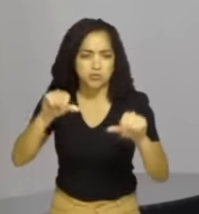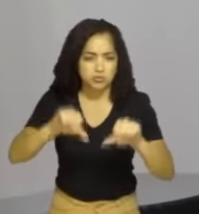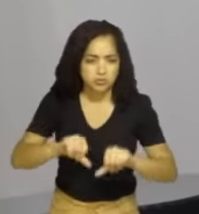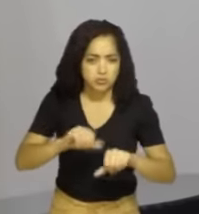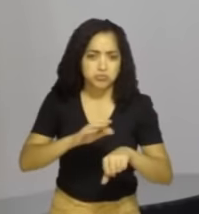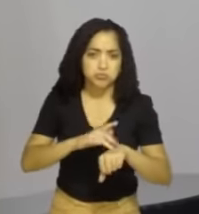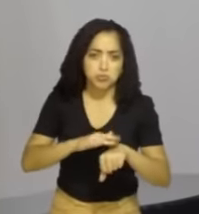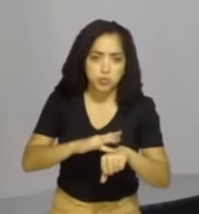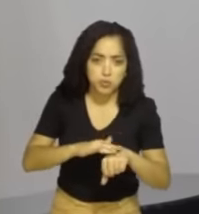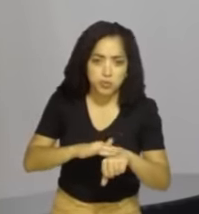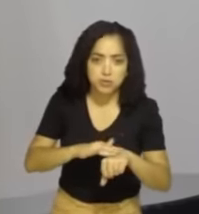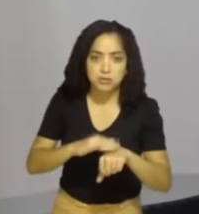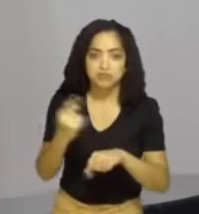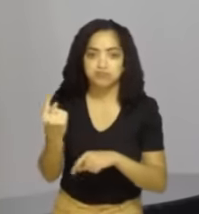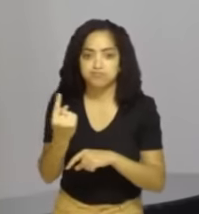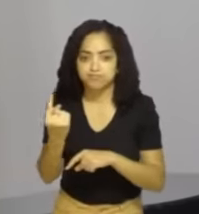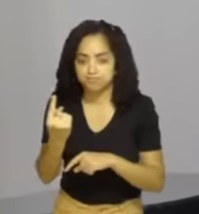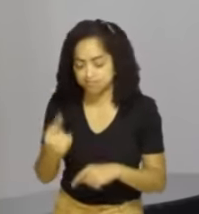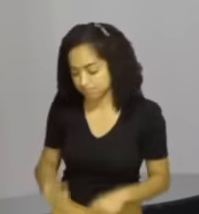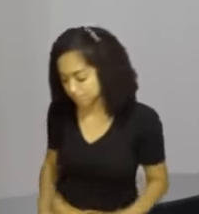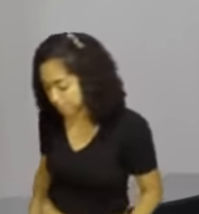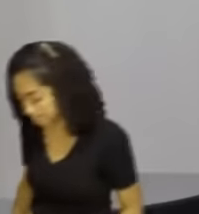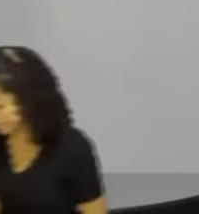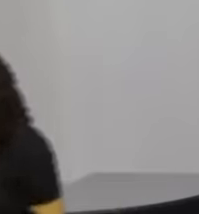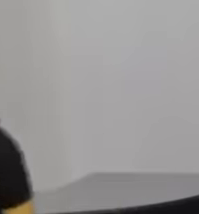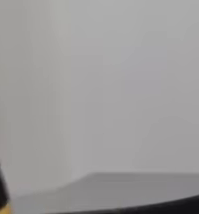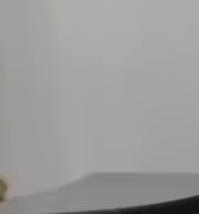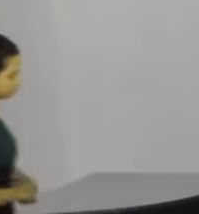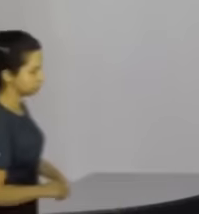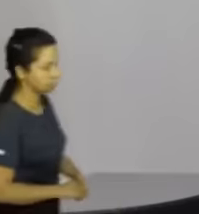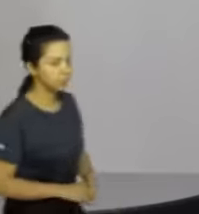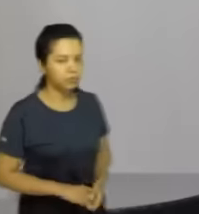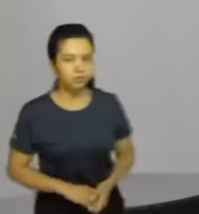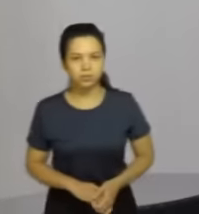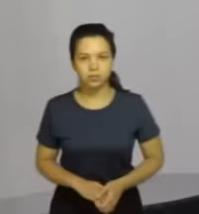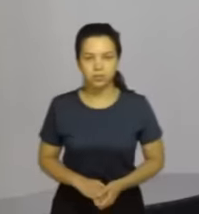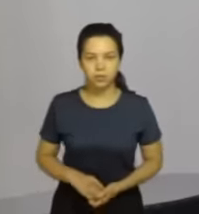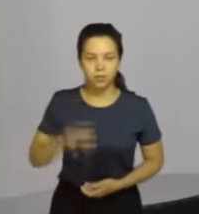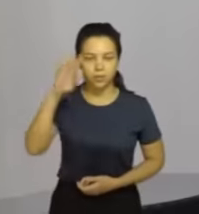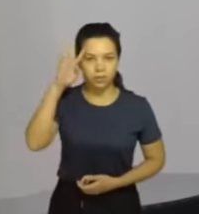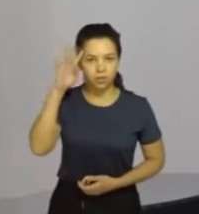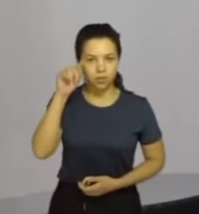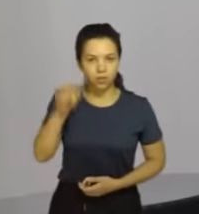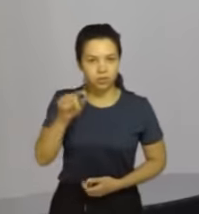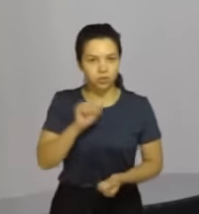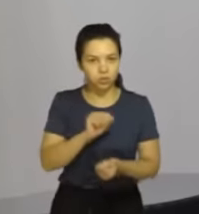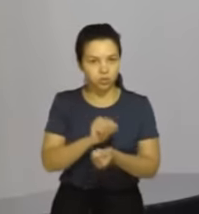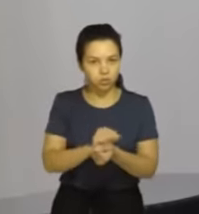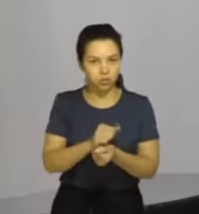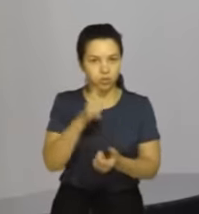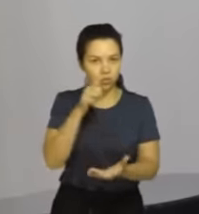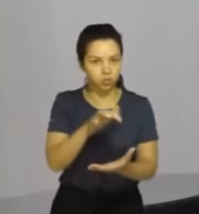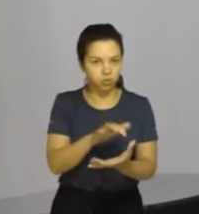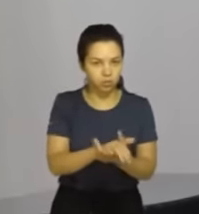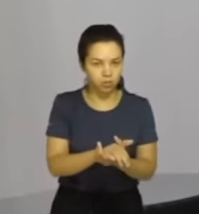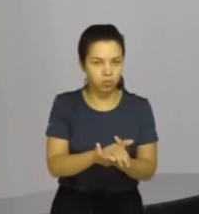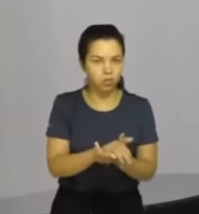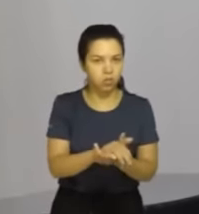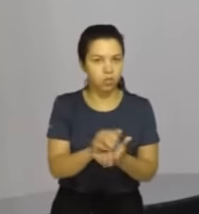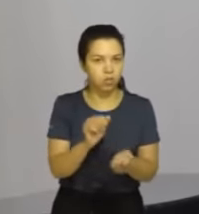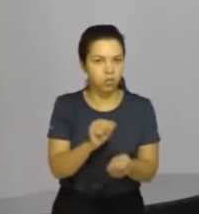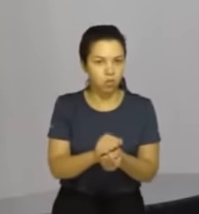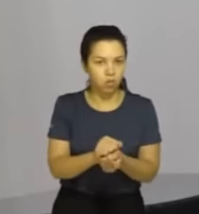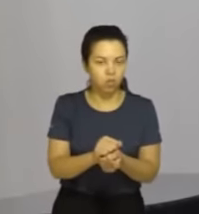isolamento social. O senhor imagine o senhor e sua esposa, imagine a senhora e seu esposo repentinamente em toda a imprensa sendo